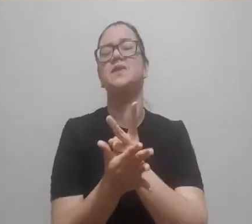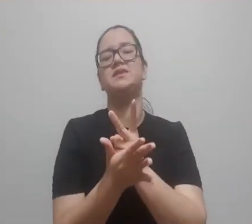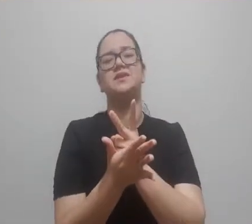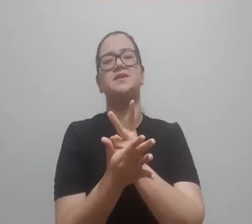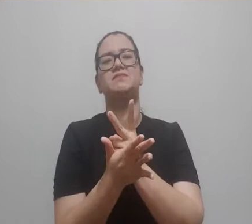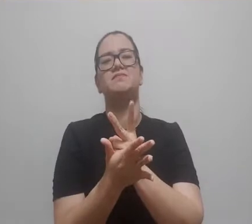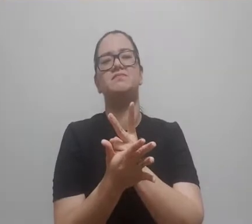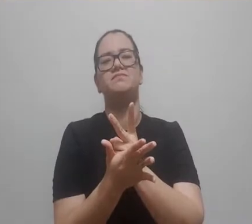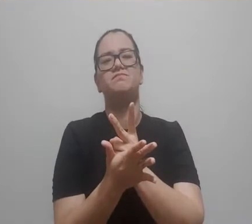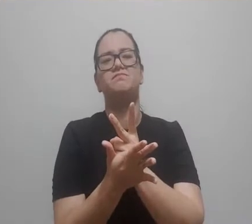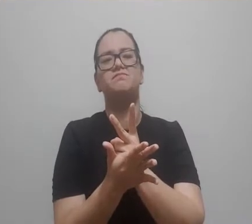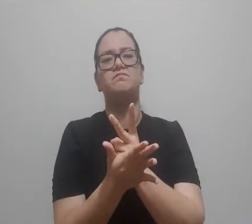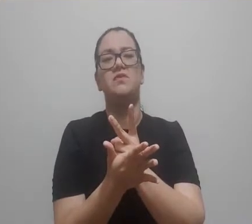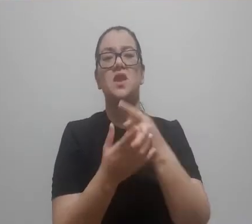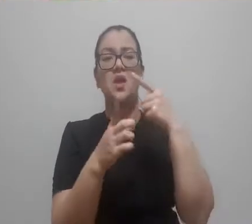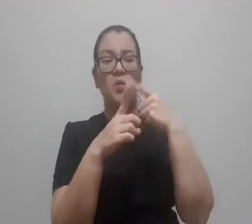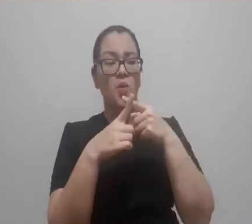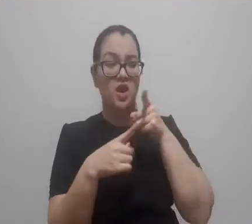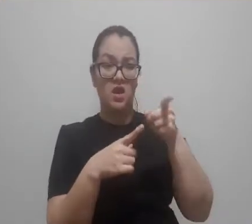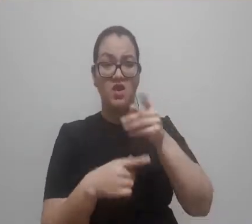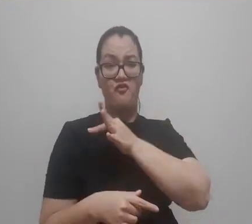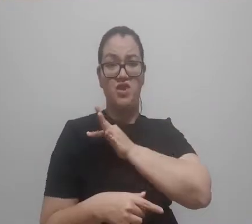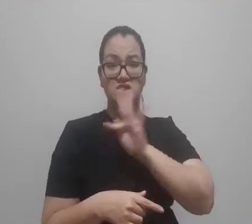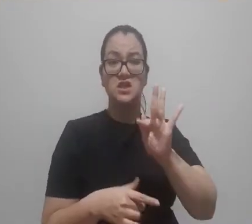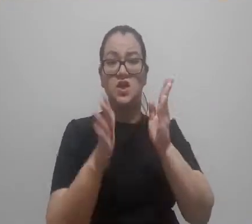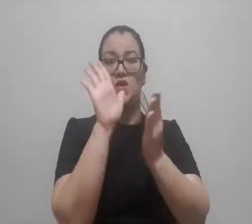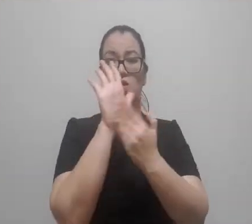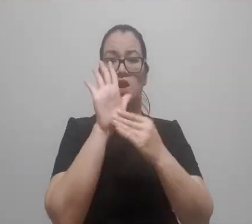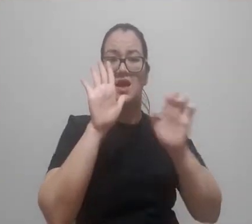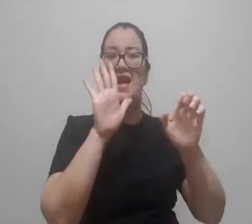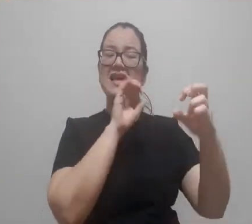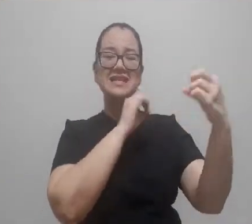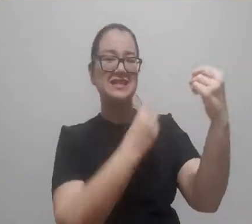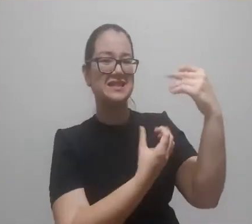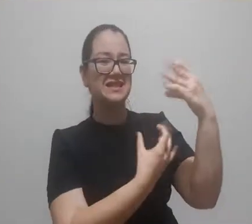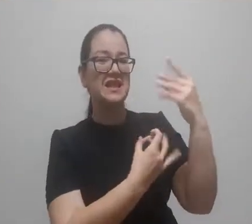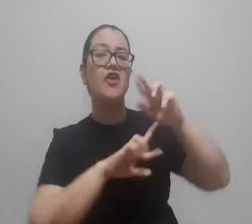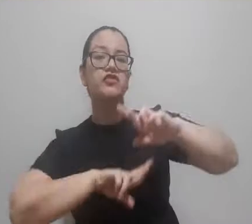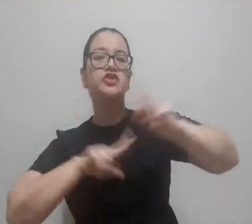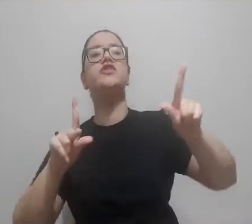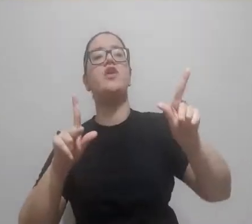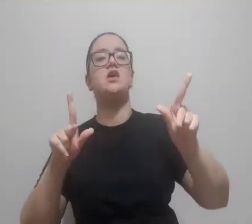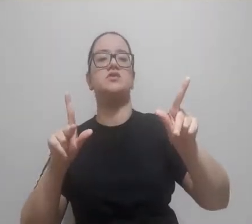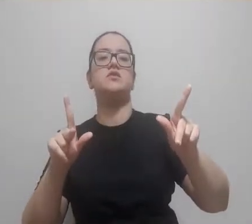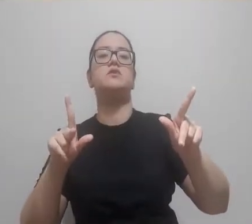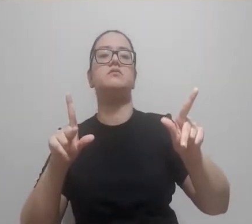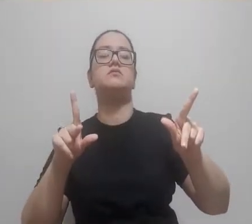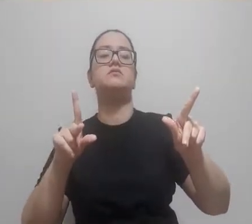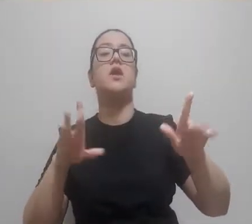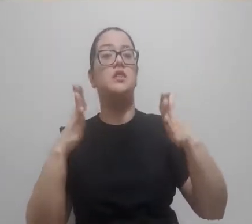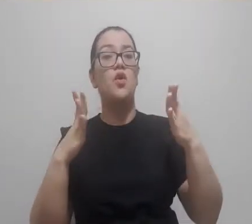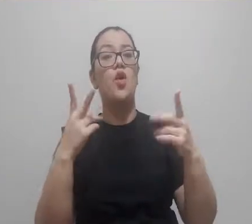por aquilo que eles ensinavam. Então, esses são os dois pronunciamentos importantíssimos feitos pelo Senhor